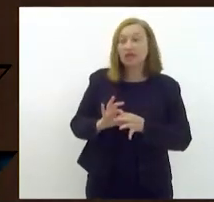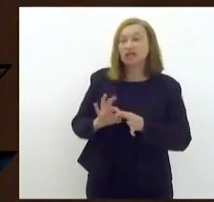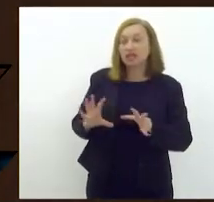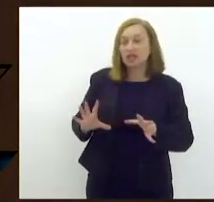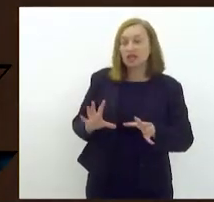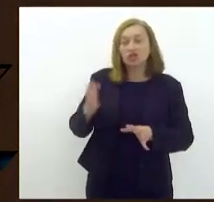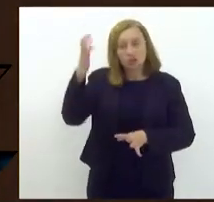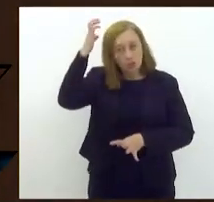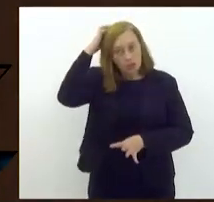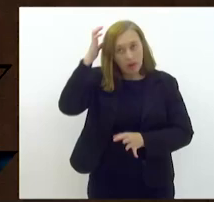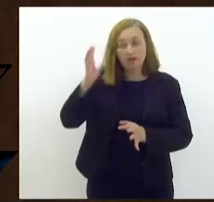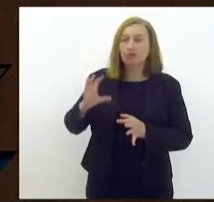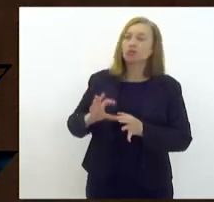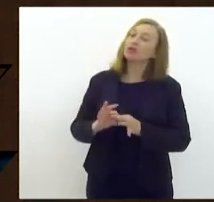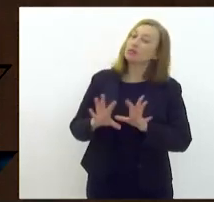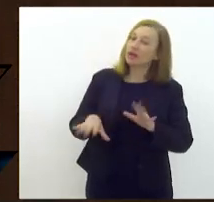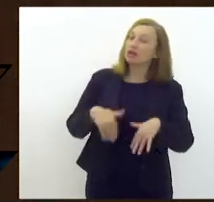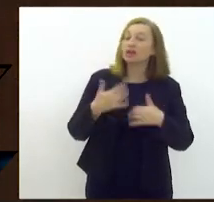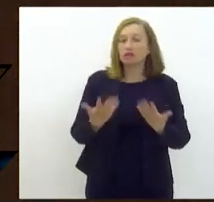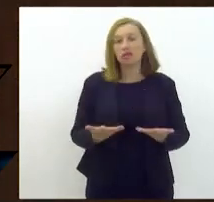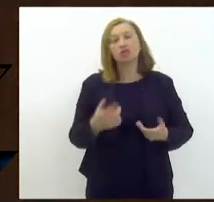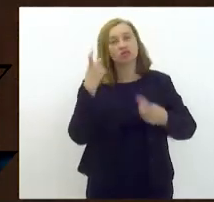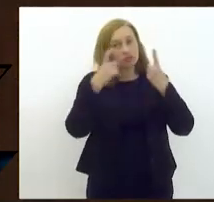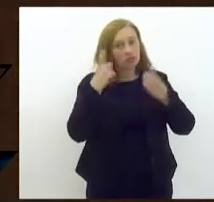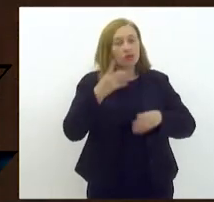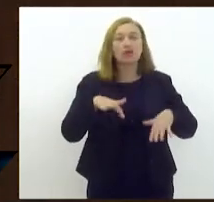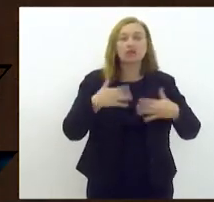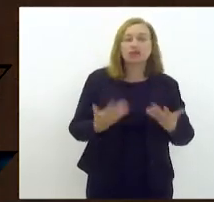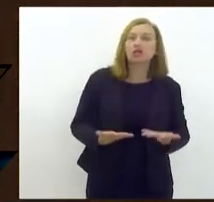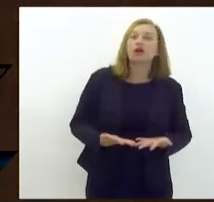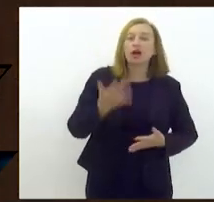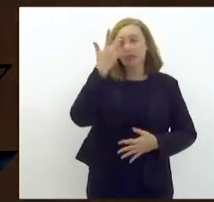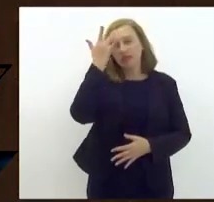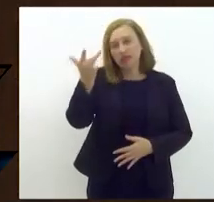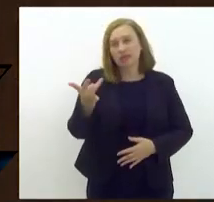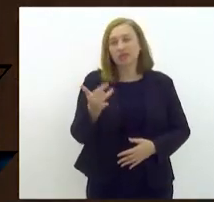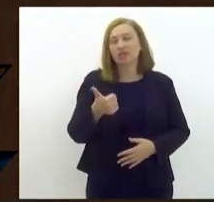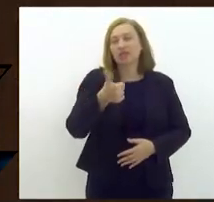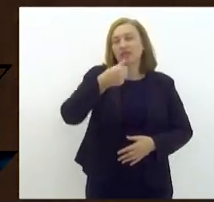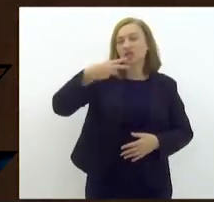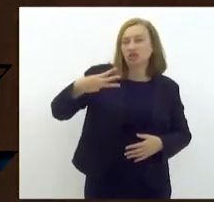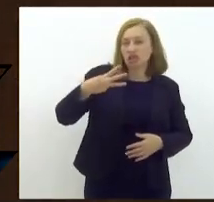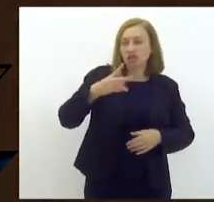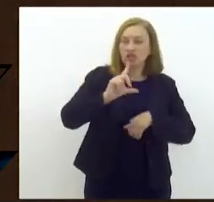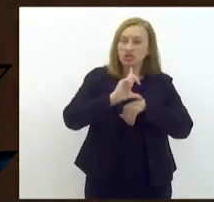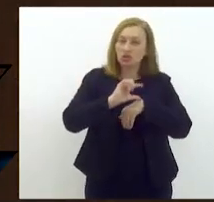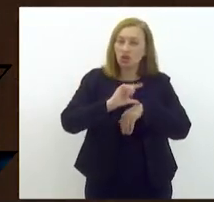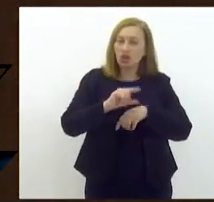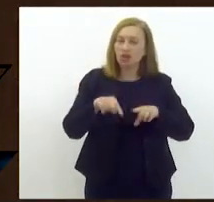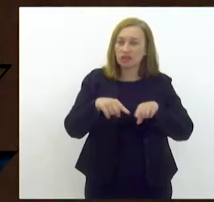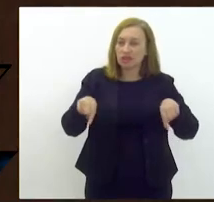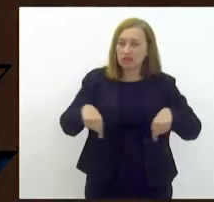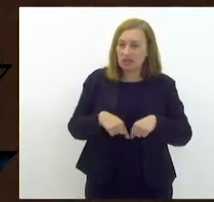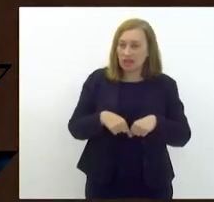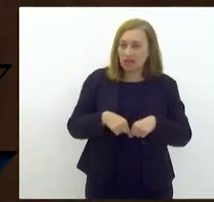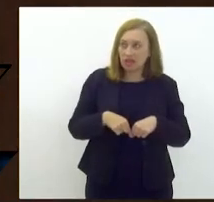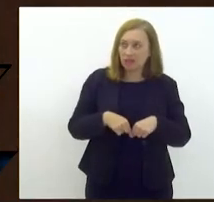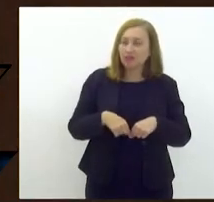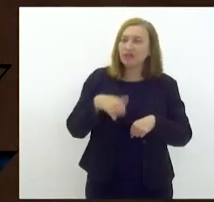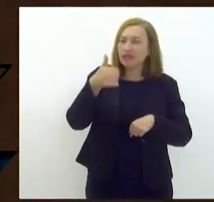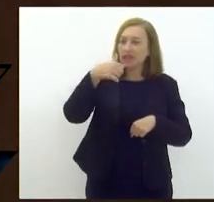solto é isso que tá acontecendo e a gente tem muita preocupação então amanhã às 13 horas na sala